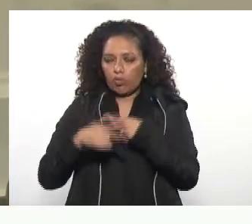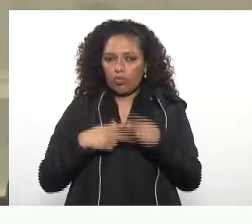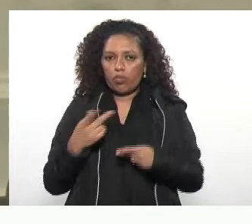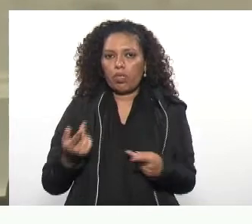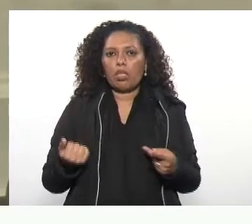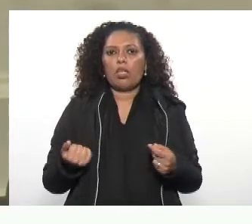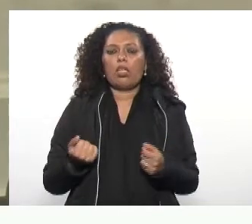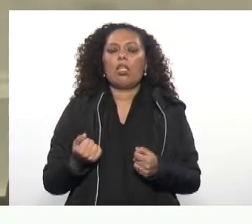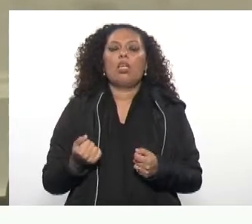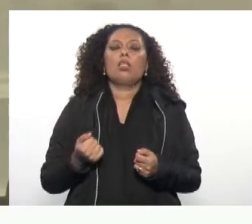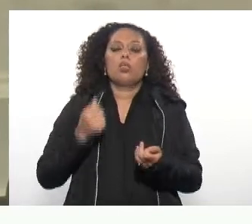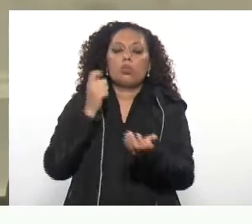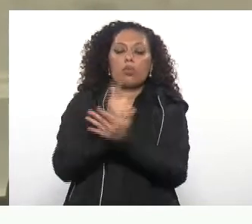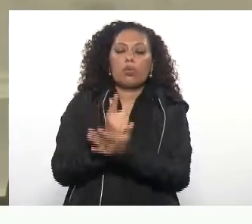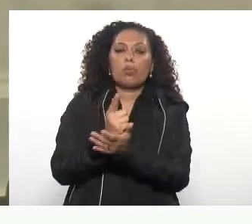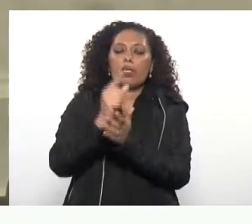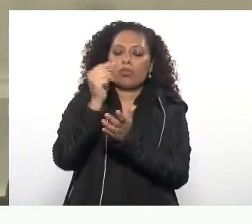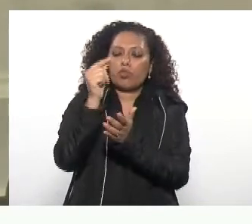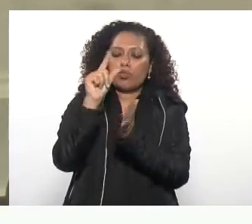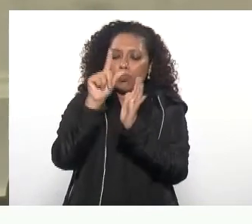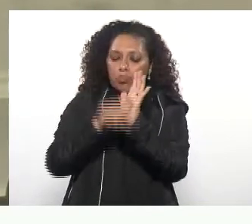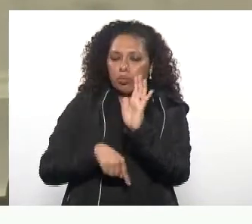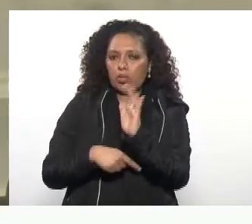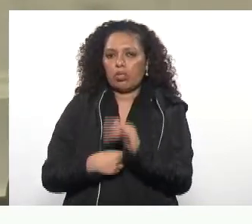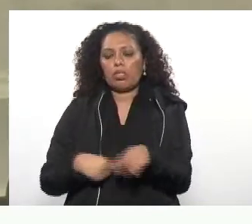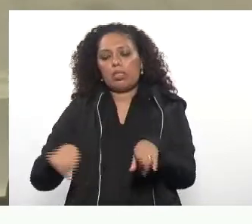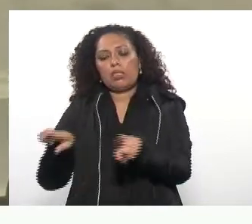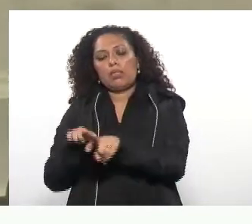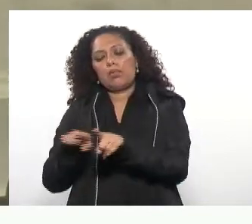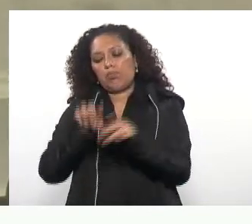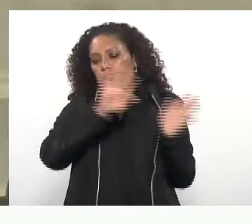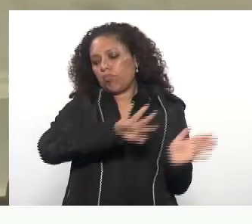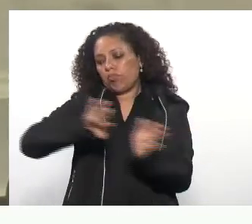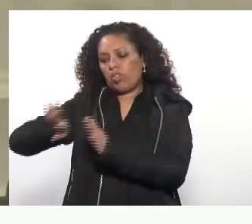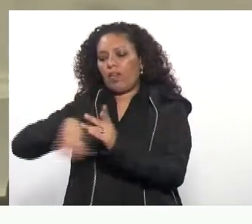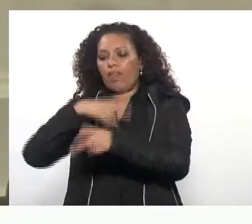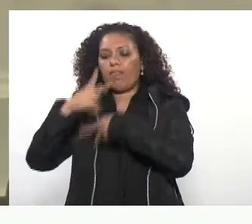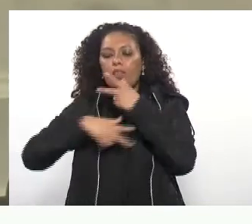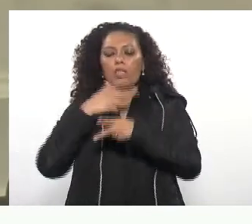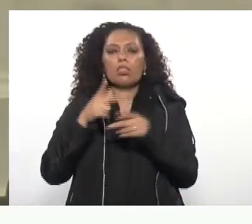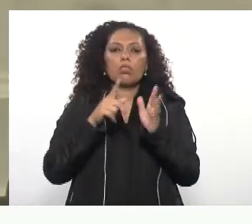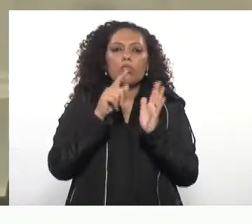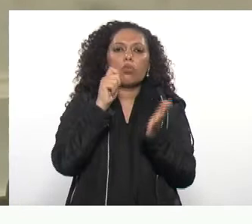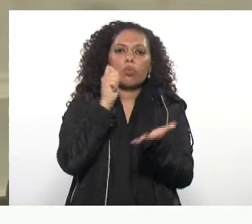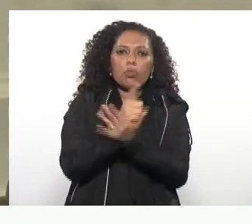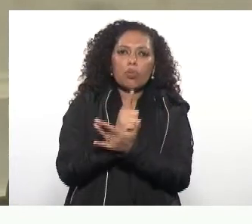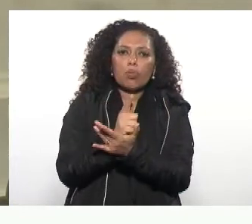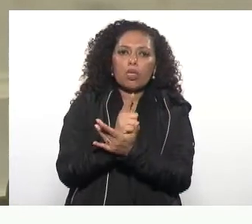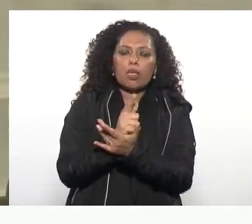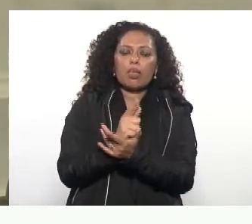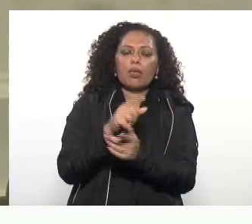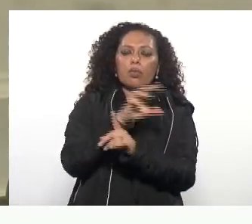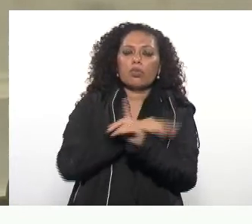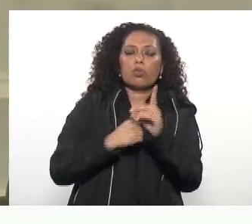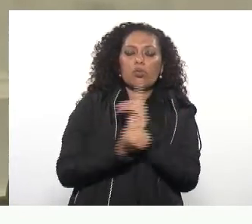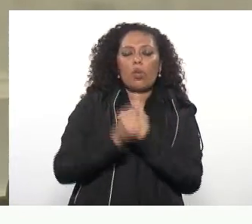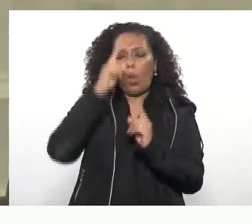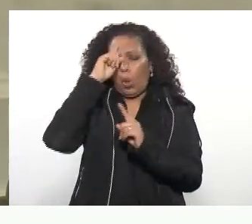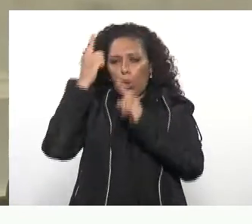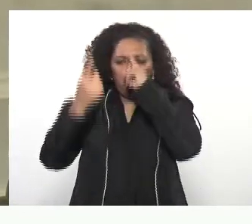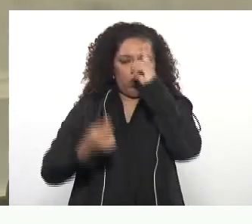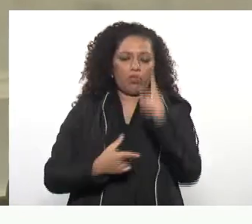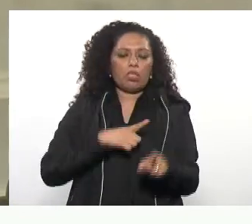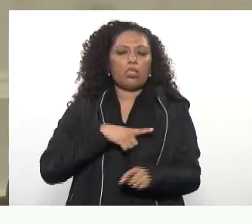tarifa mínima. Em relação à tarifa social, né, mais a questão de dúvida mesmo,